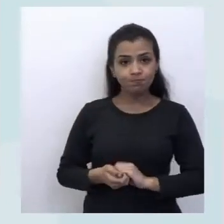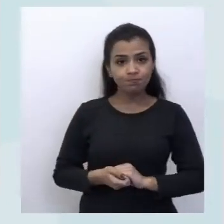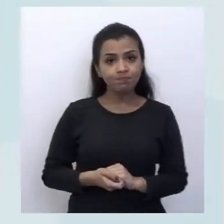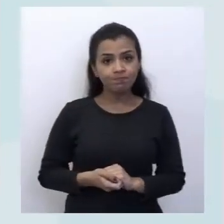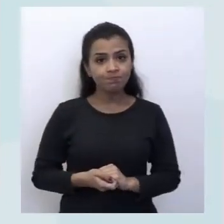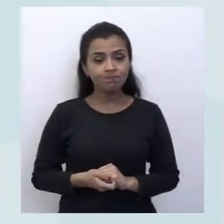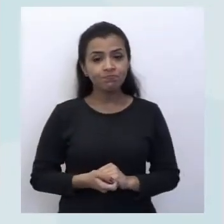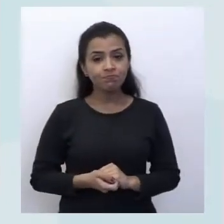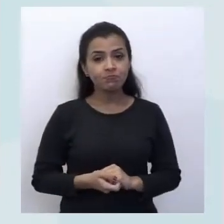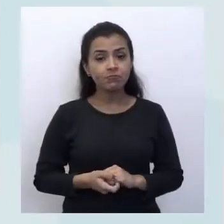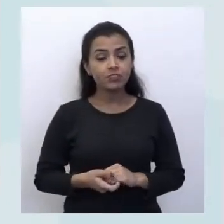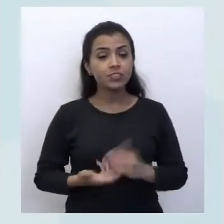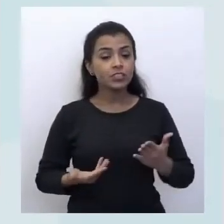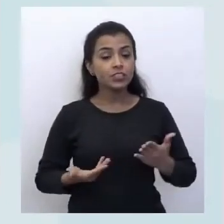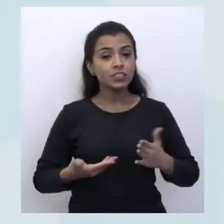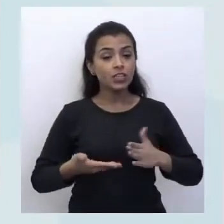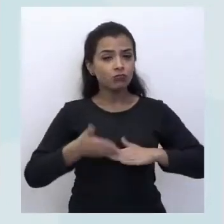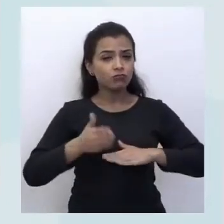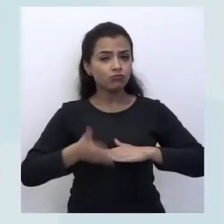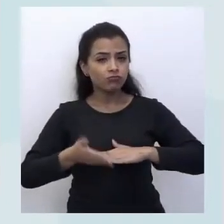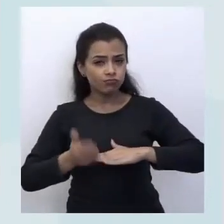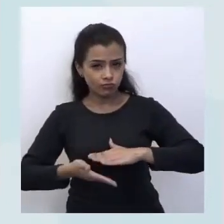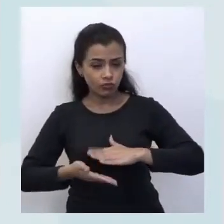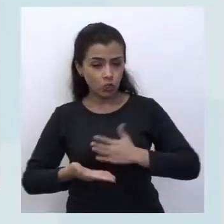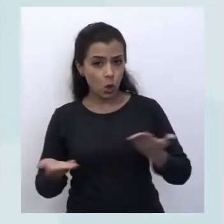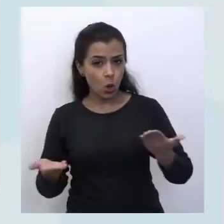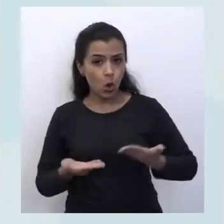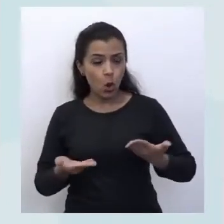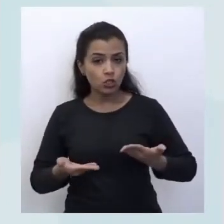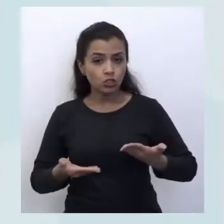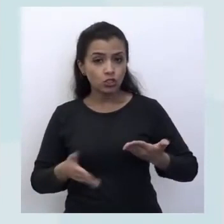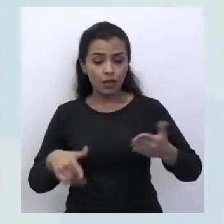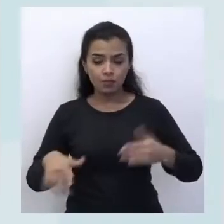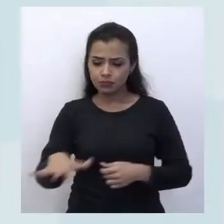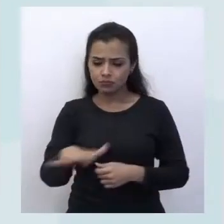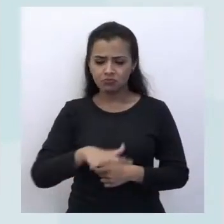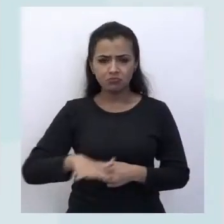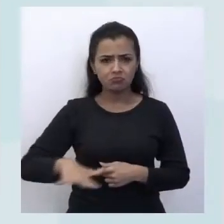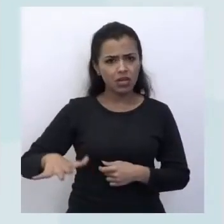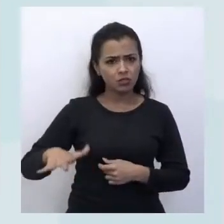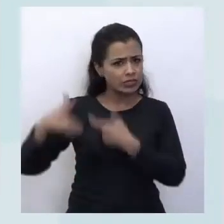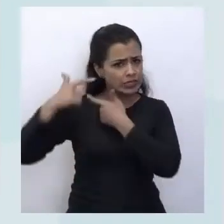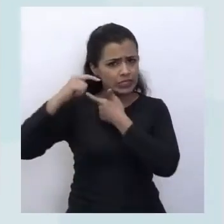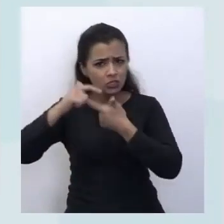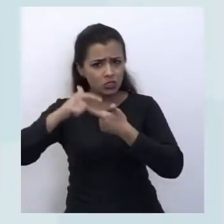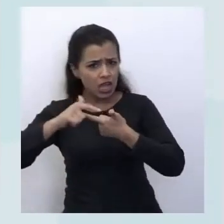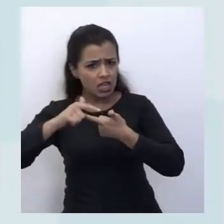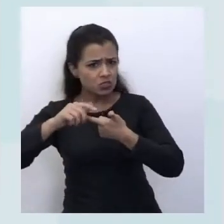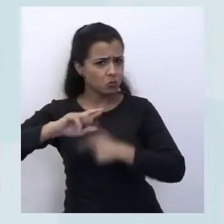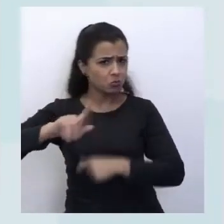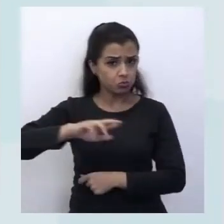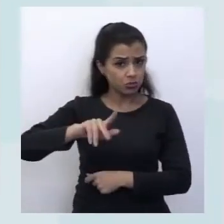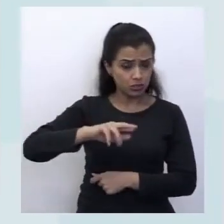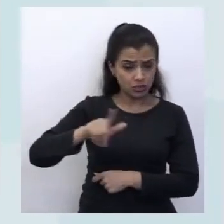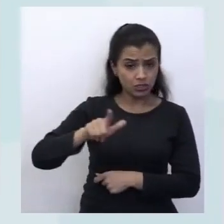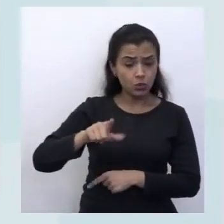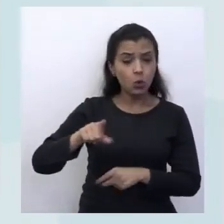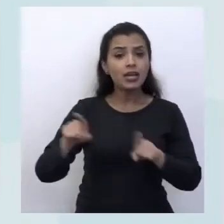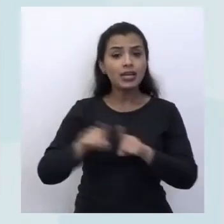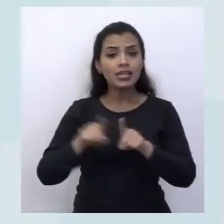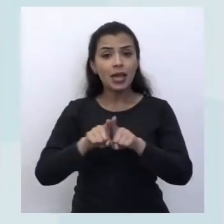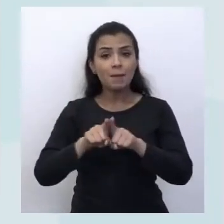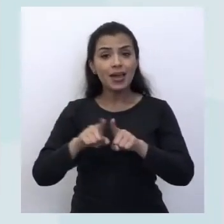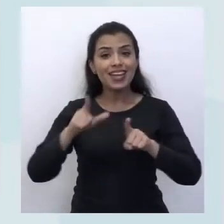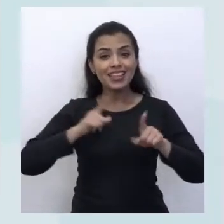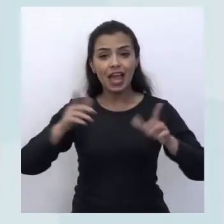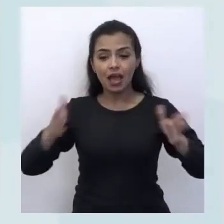se identifica com experimentação de apresentações em espaços não convencionais, e também costuma eliminar a quarta parede. A